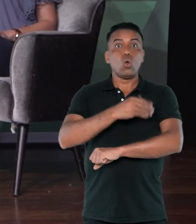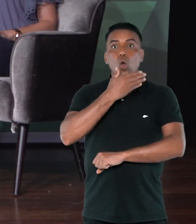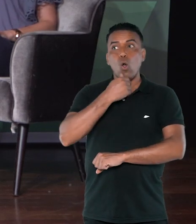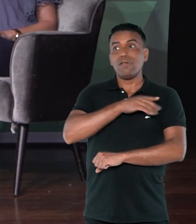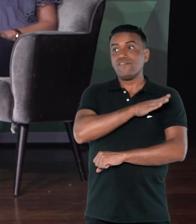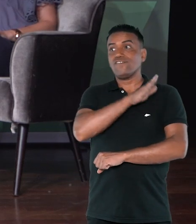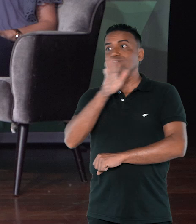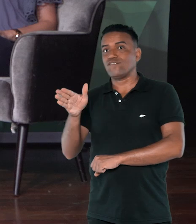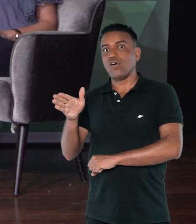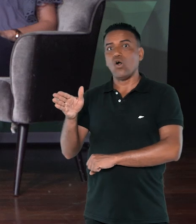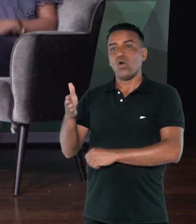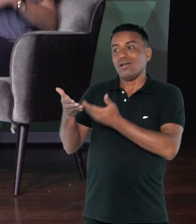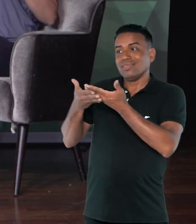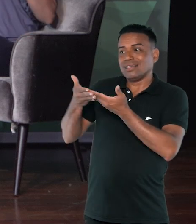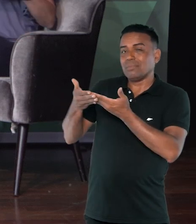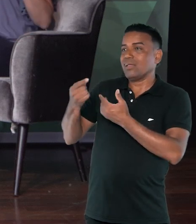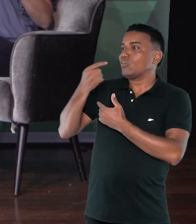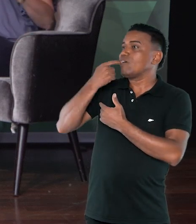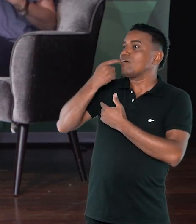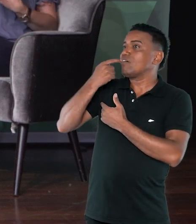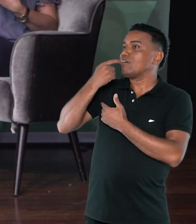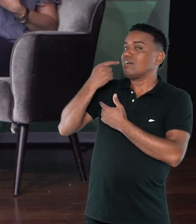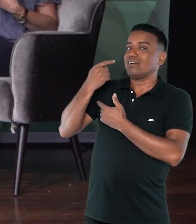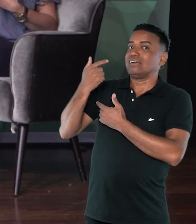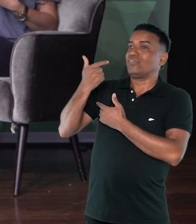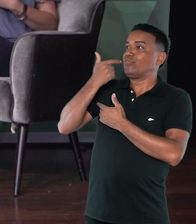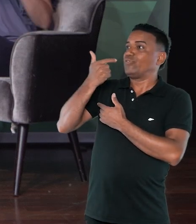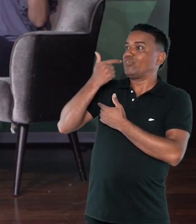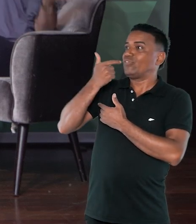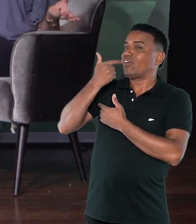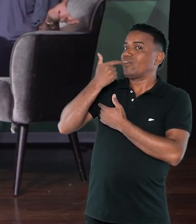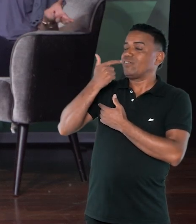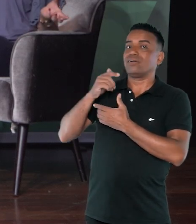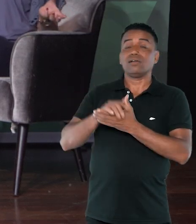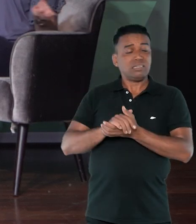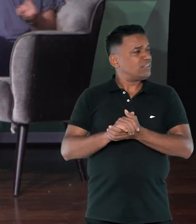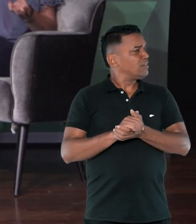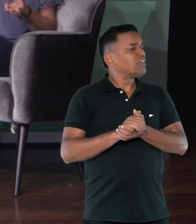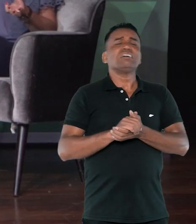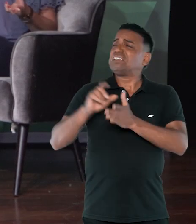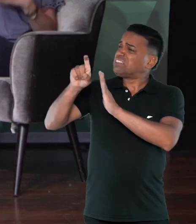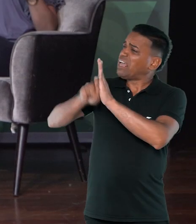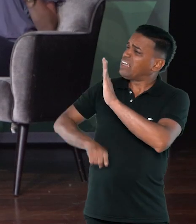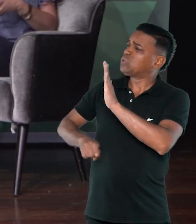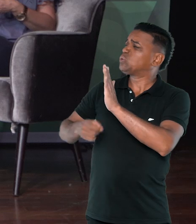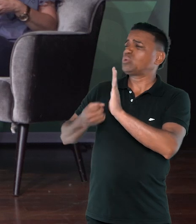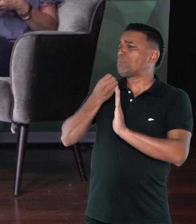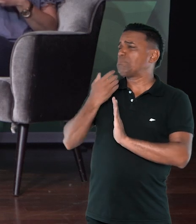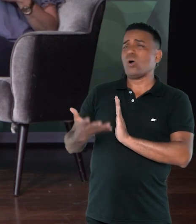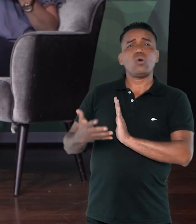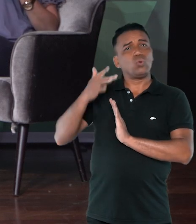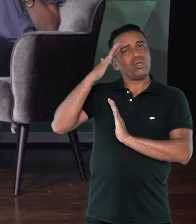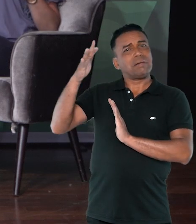Né? Exatamente. Ela está muito só, né? E essa esposa, então, começa a se